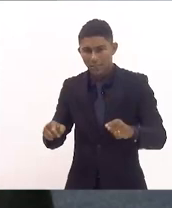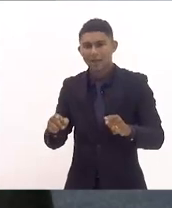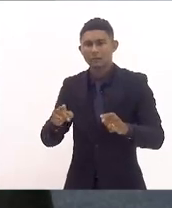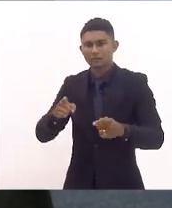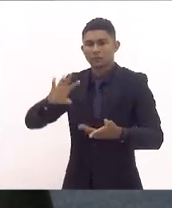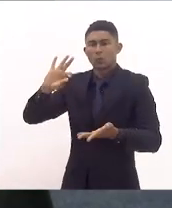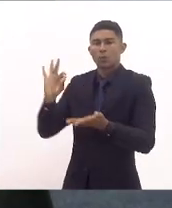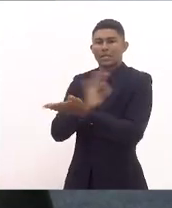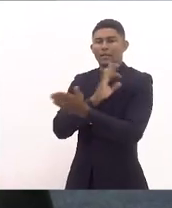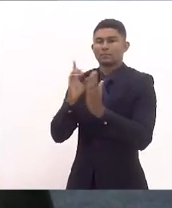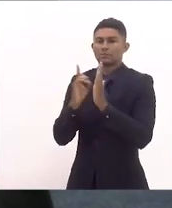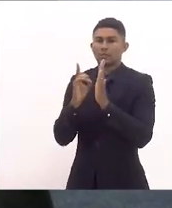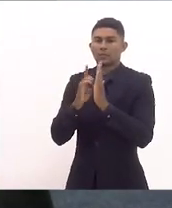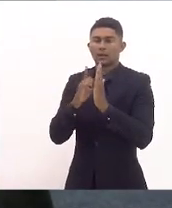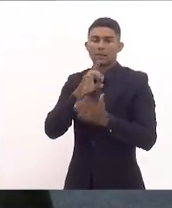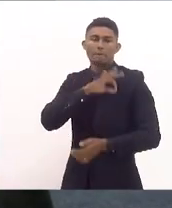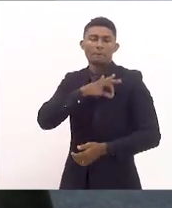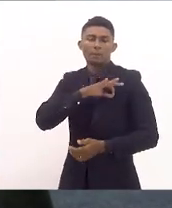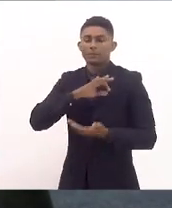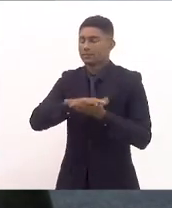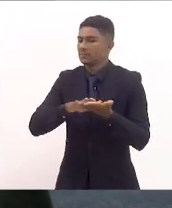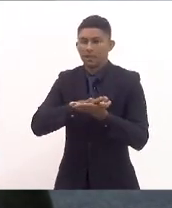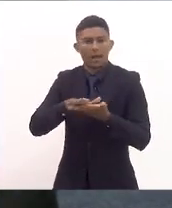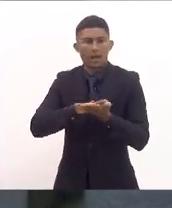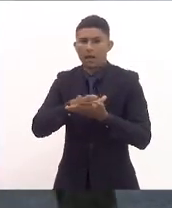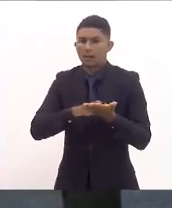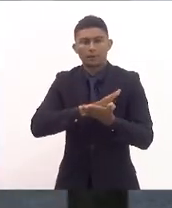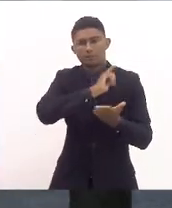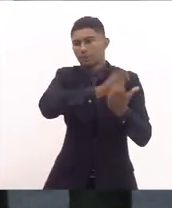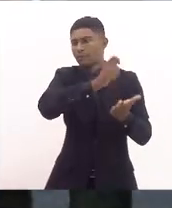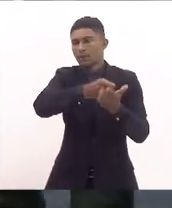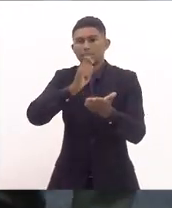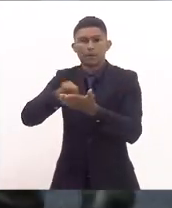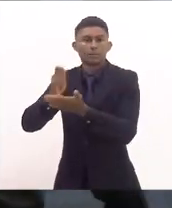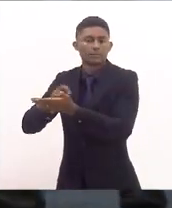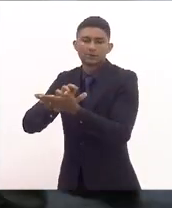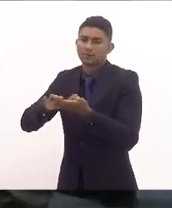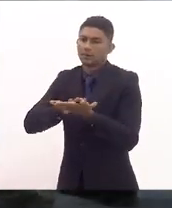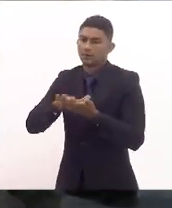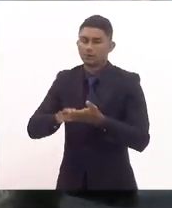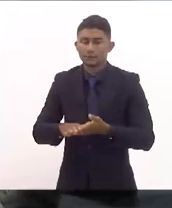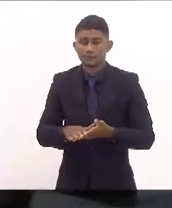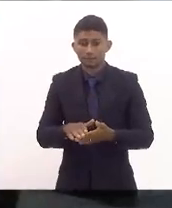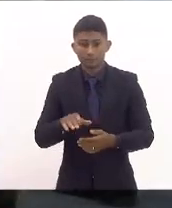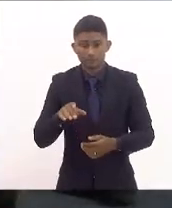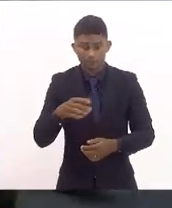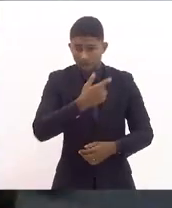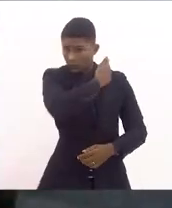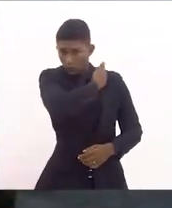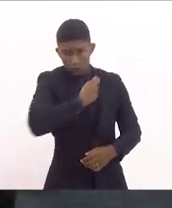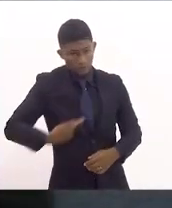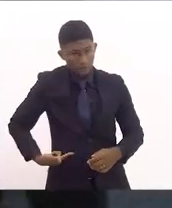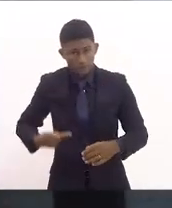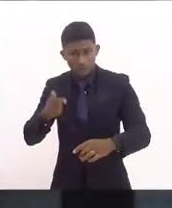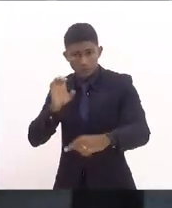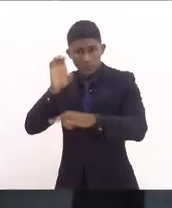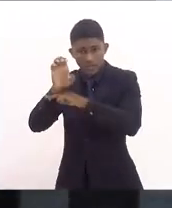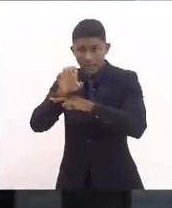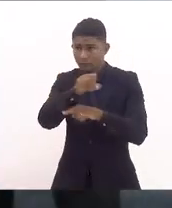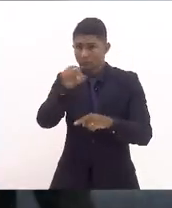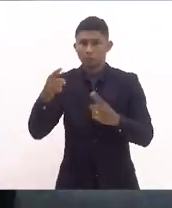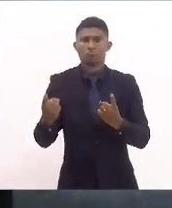contratados do Detran e assim no período em que o governo estadual está